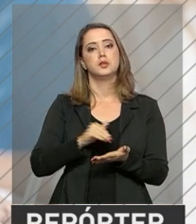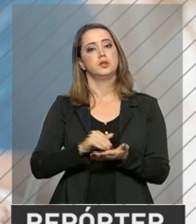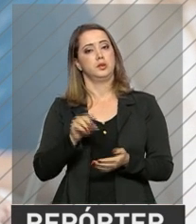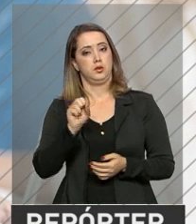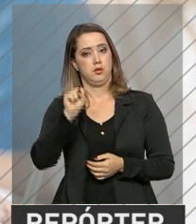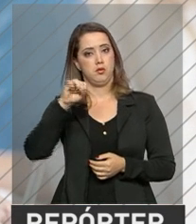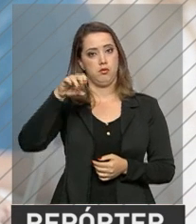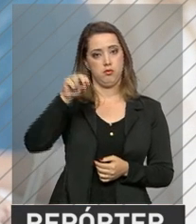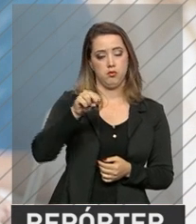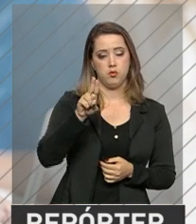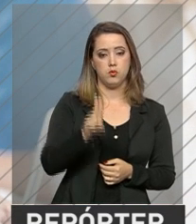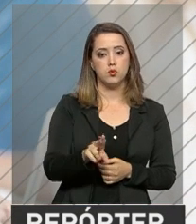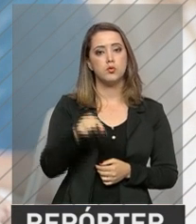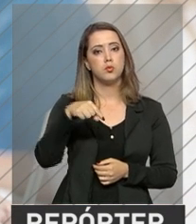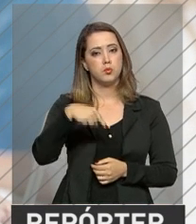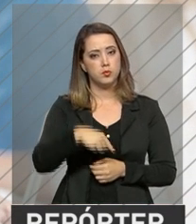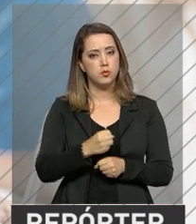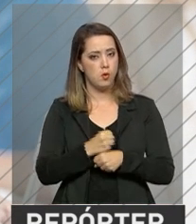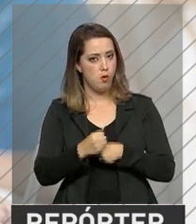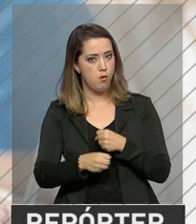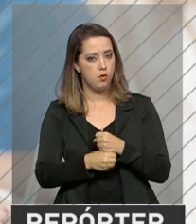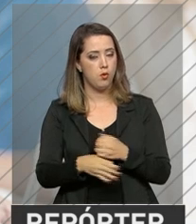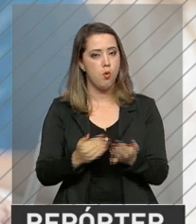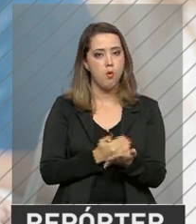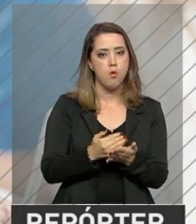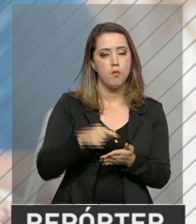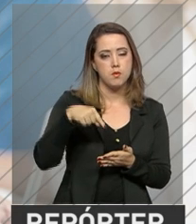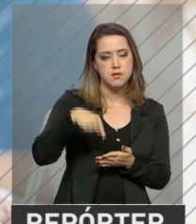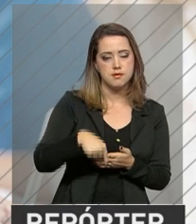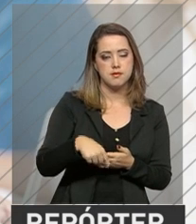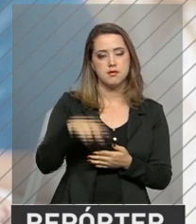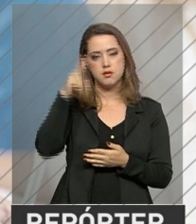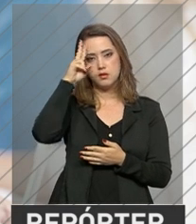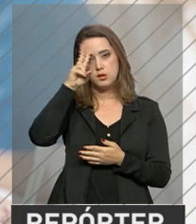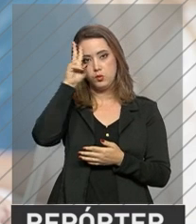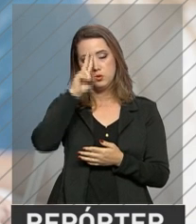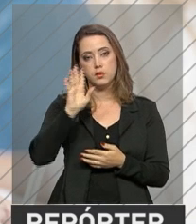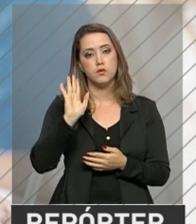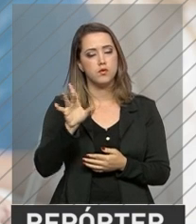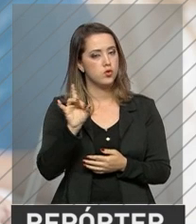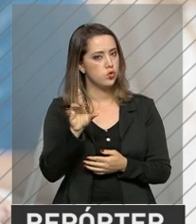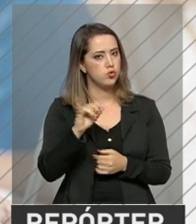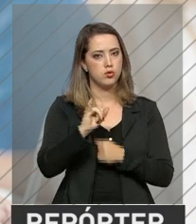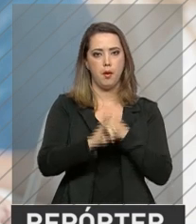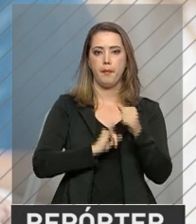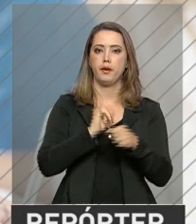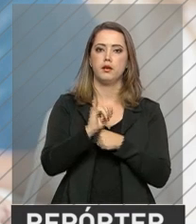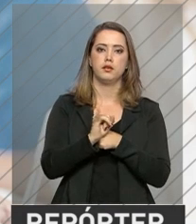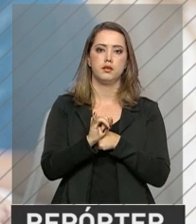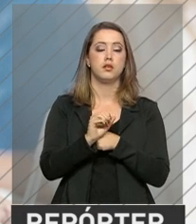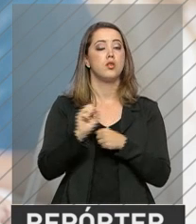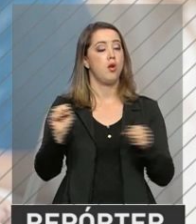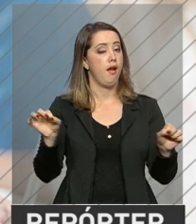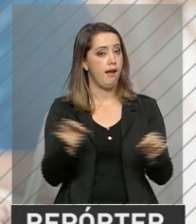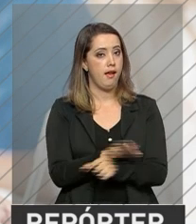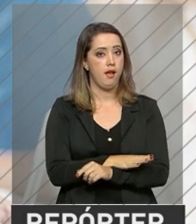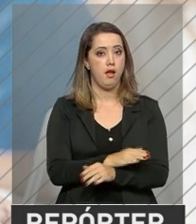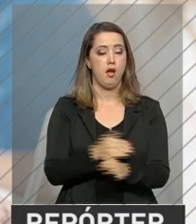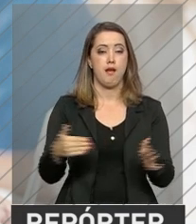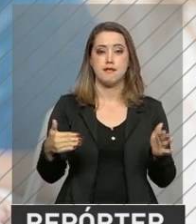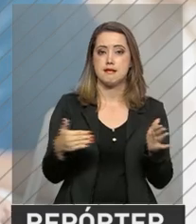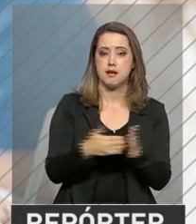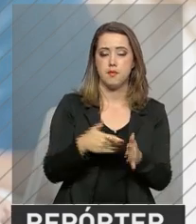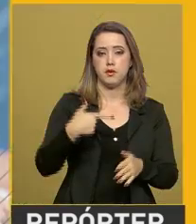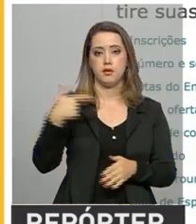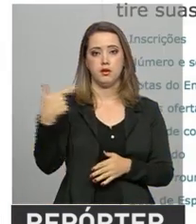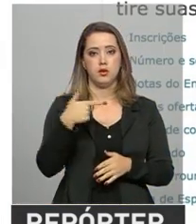Seleção Unificada de 2016 começaram nesta segunda-feira, somente pela internet. E o prazo termina no próximo dia 2